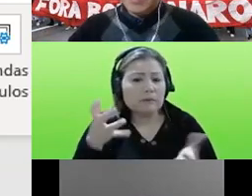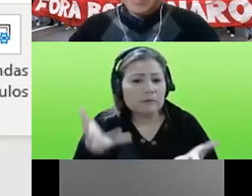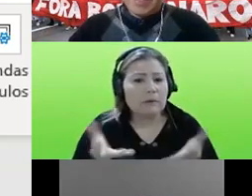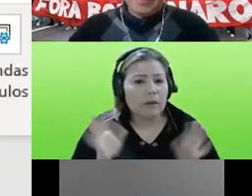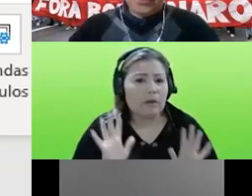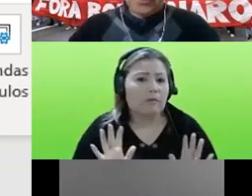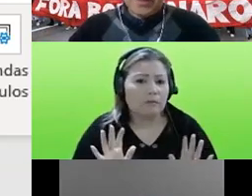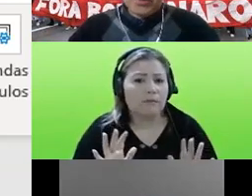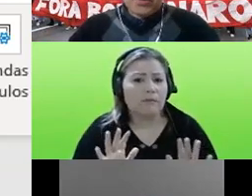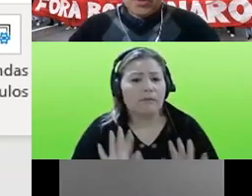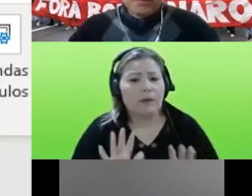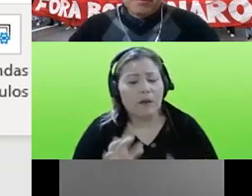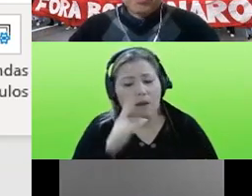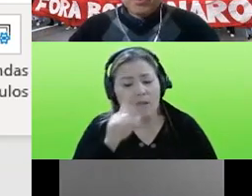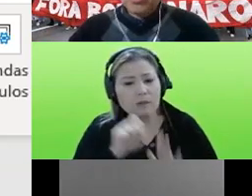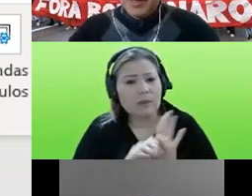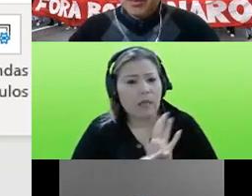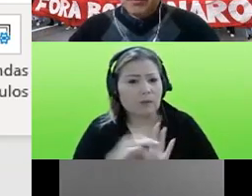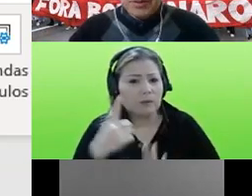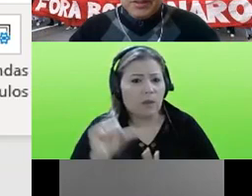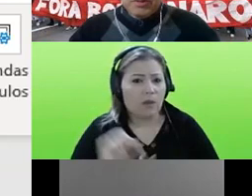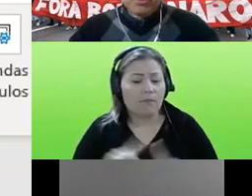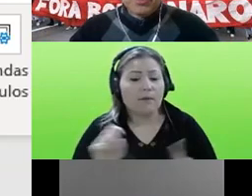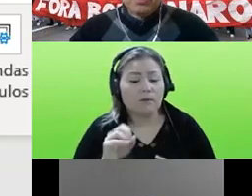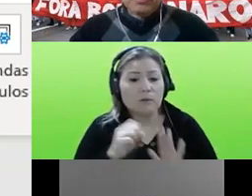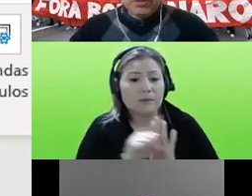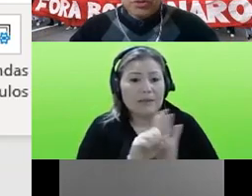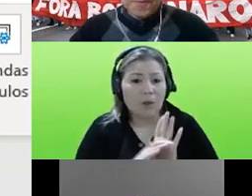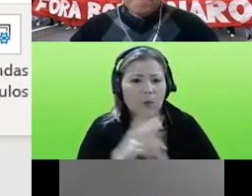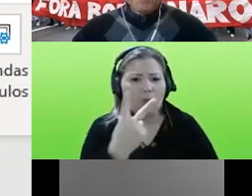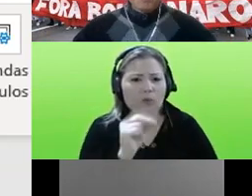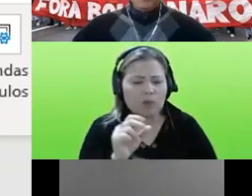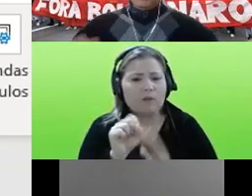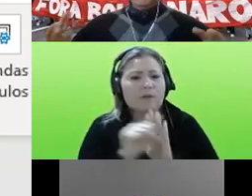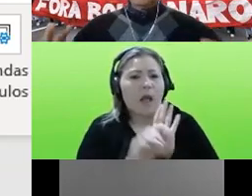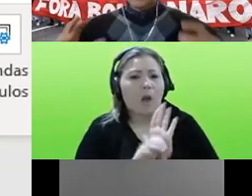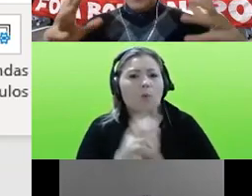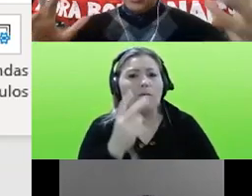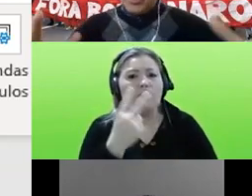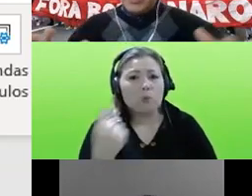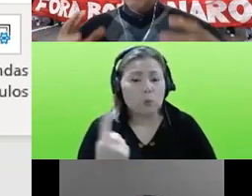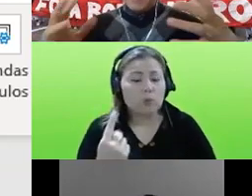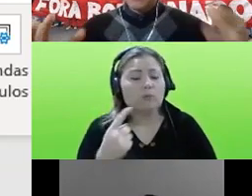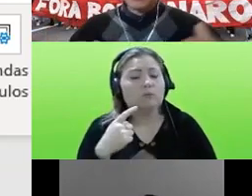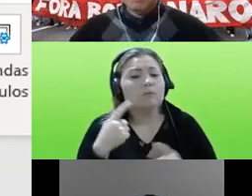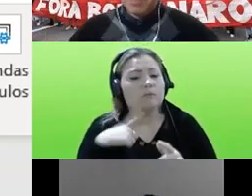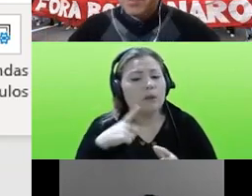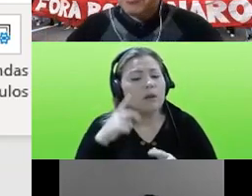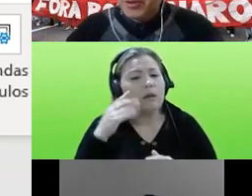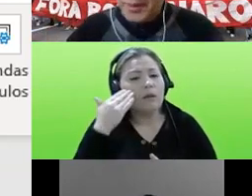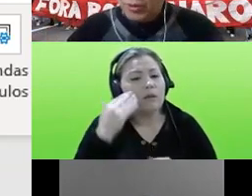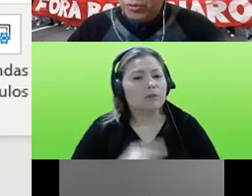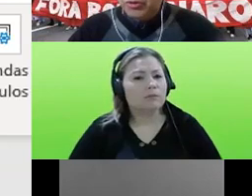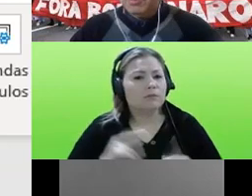ficar ali no século XIX, mas para o século XX, para o século XXI, ele tem uma leitura que passa também